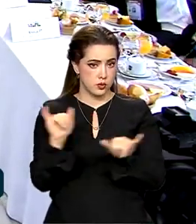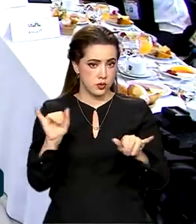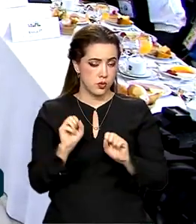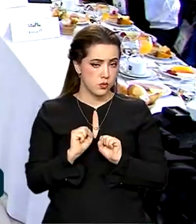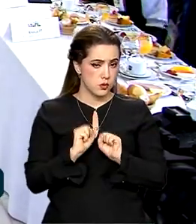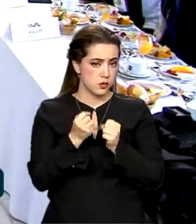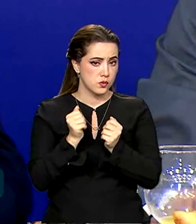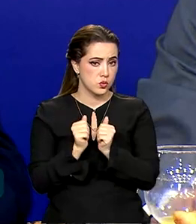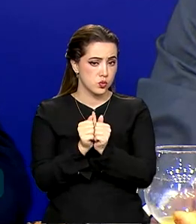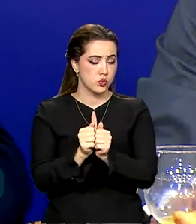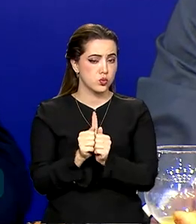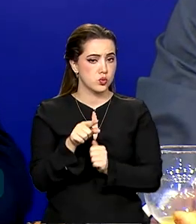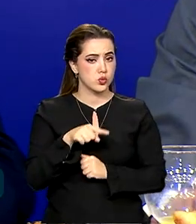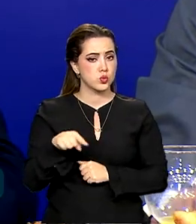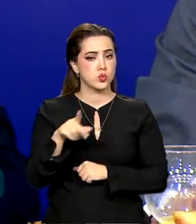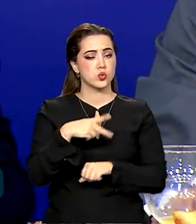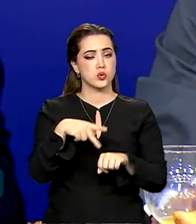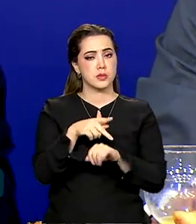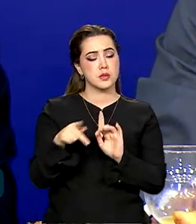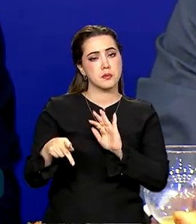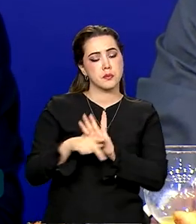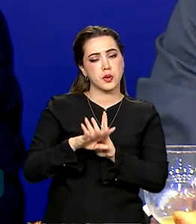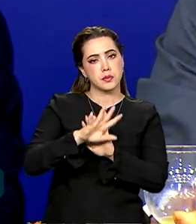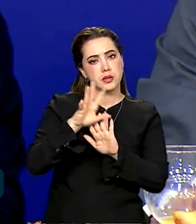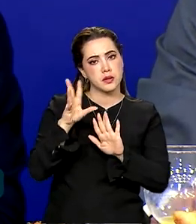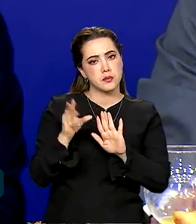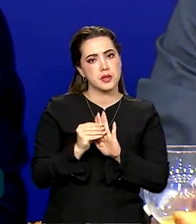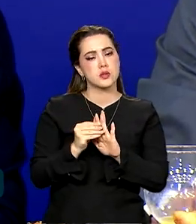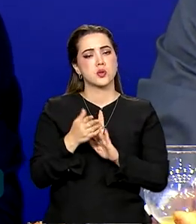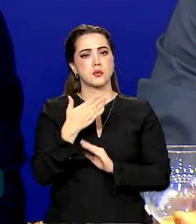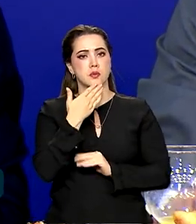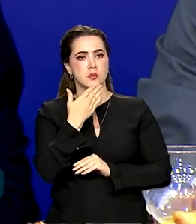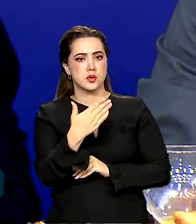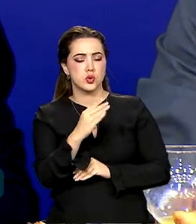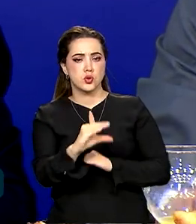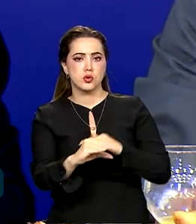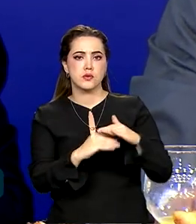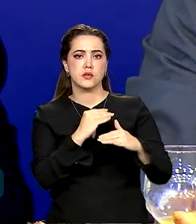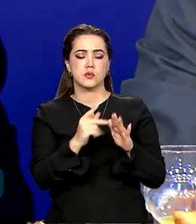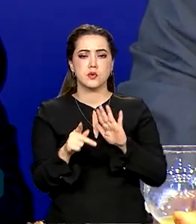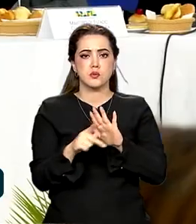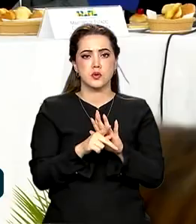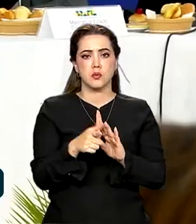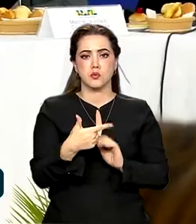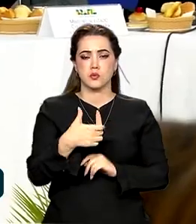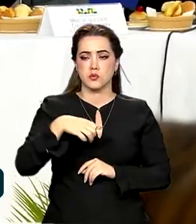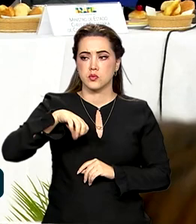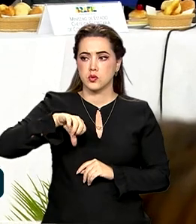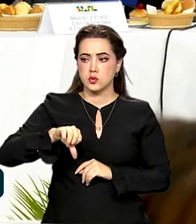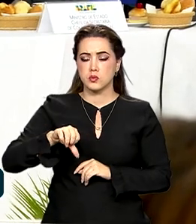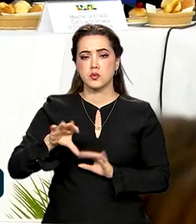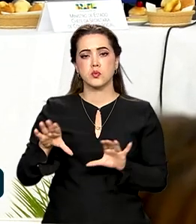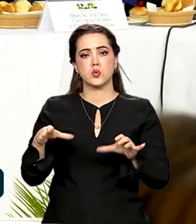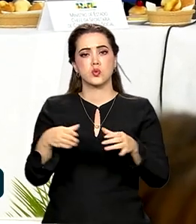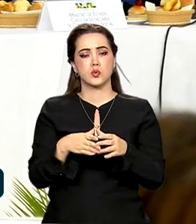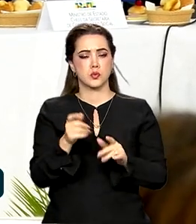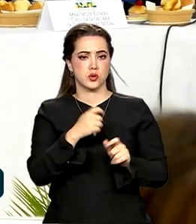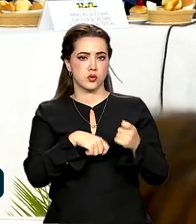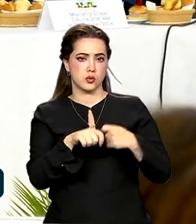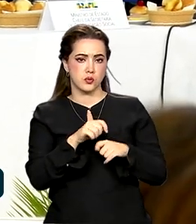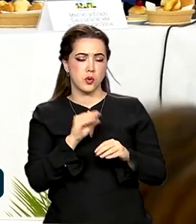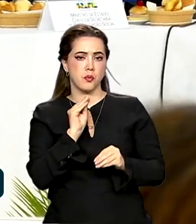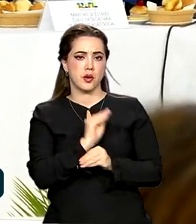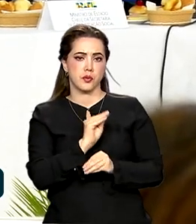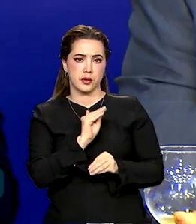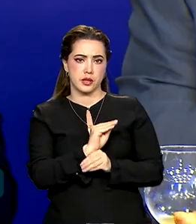esforço coletivo dos países amazônicos para cobrar os investimentos prometidos desde 2009 pelas grandes economias para a